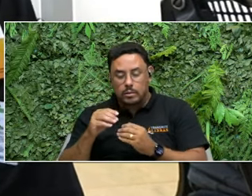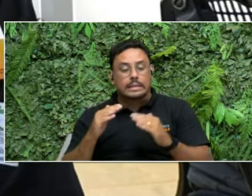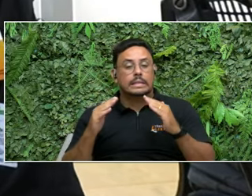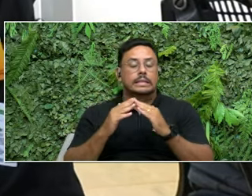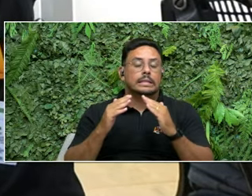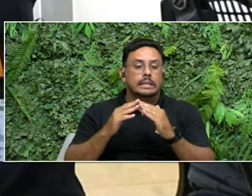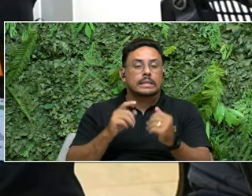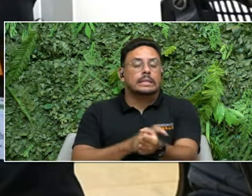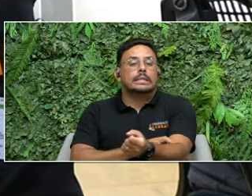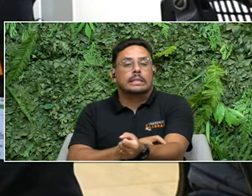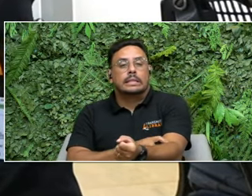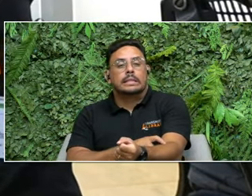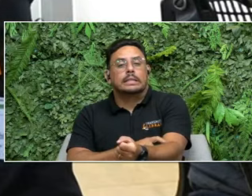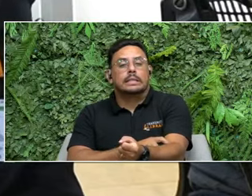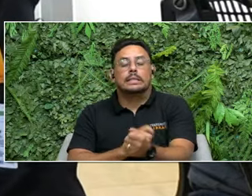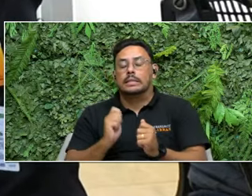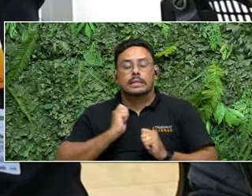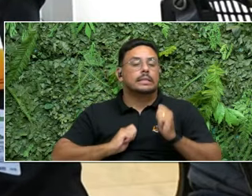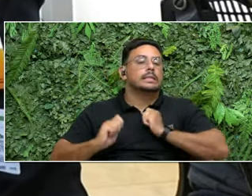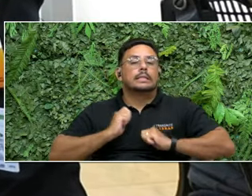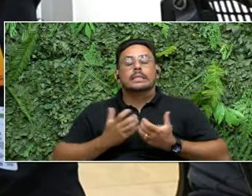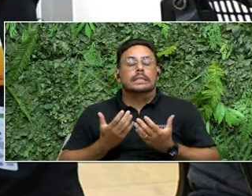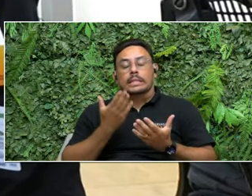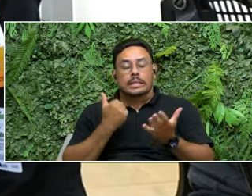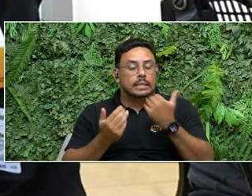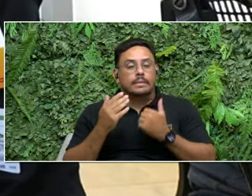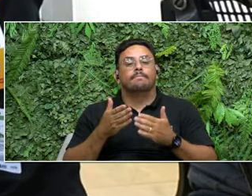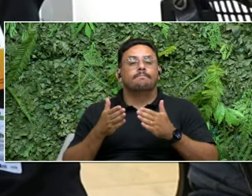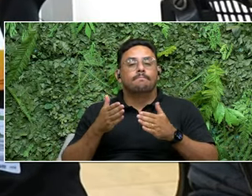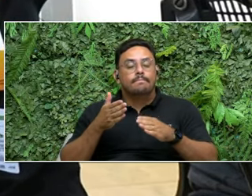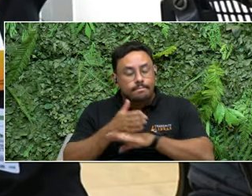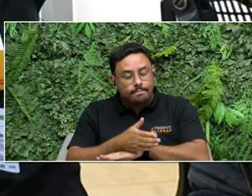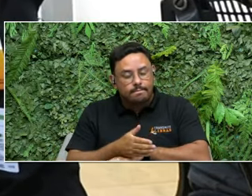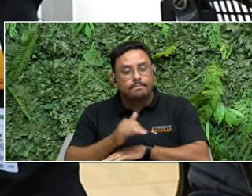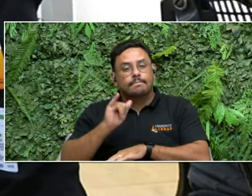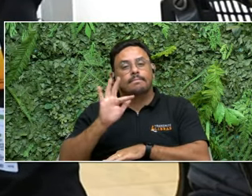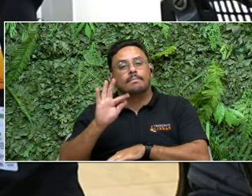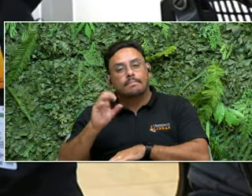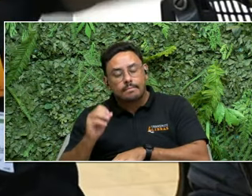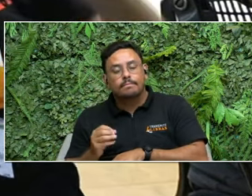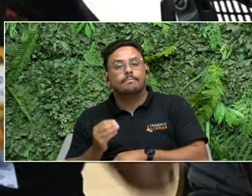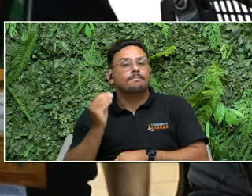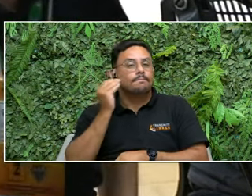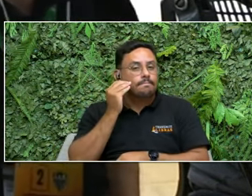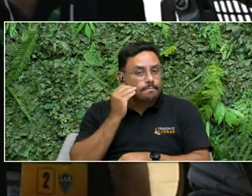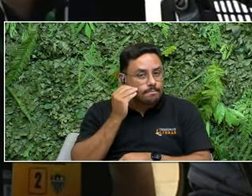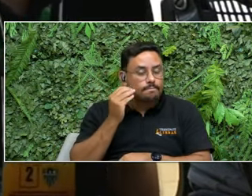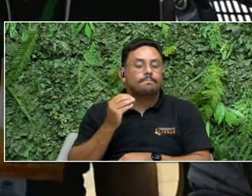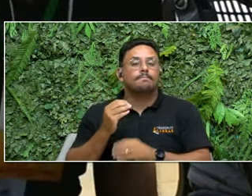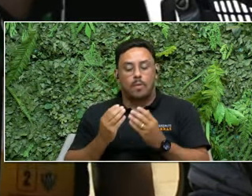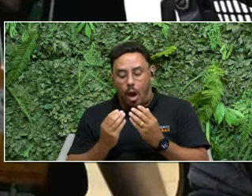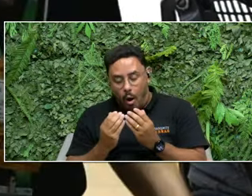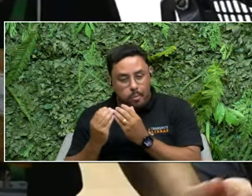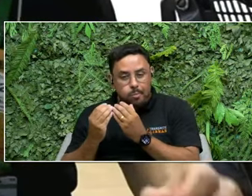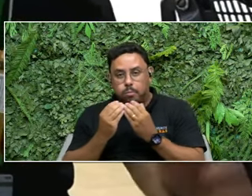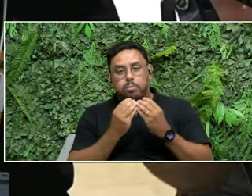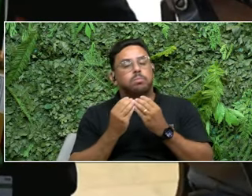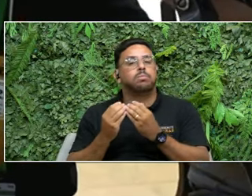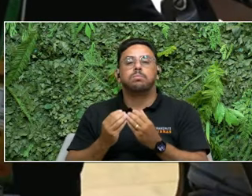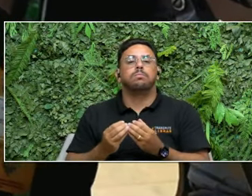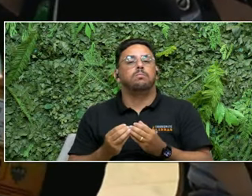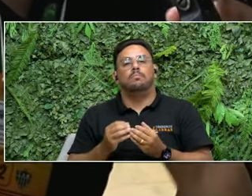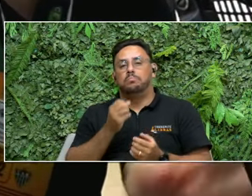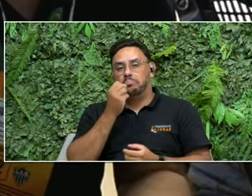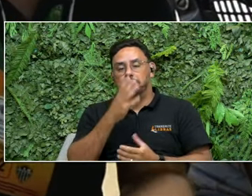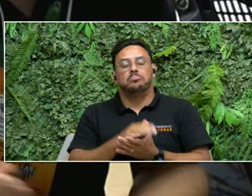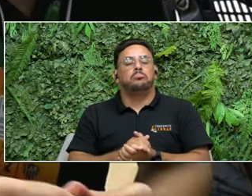raiva eu quando fico com raiva ansioso assim eu quero comer então entra aí no iFood e experimente o clássico o Burger que nunca sai de Campo viu velho